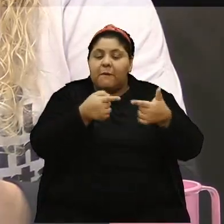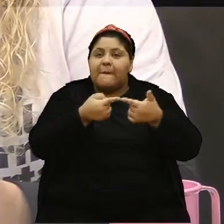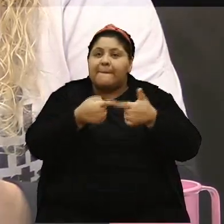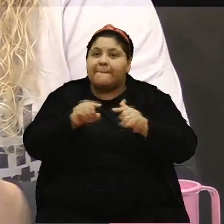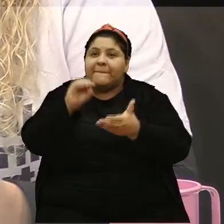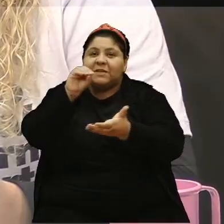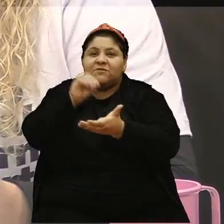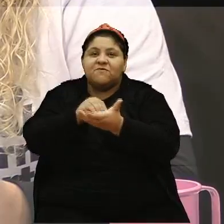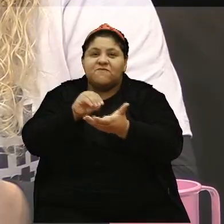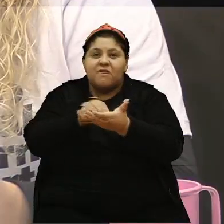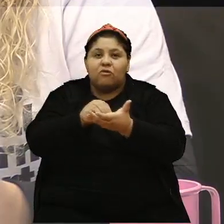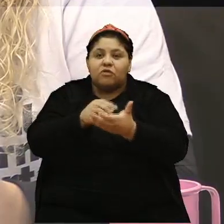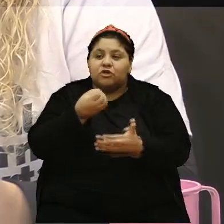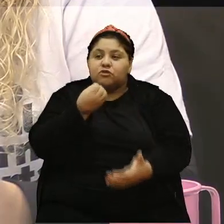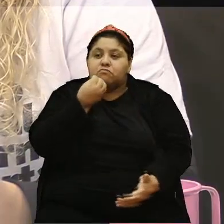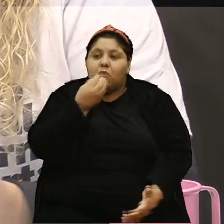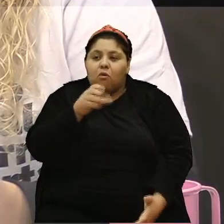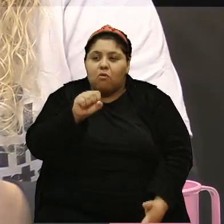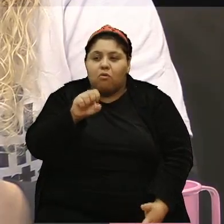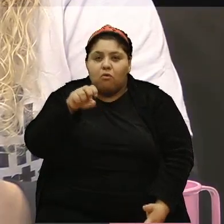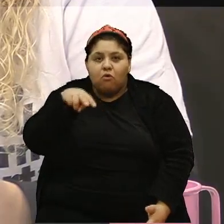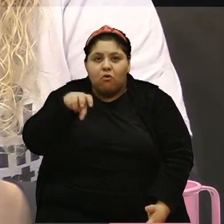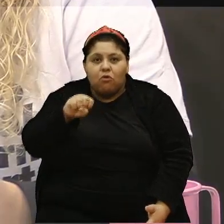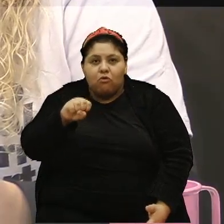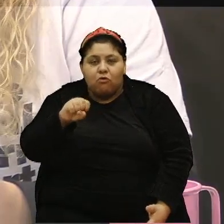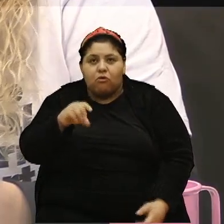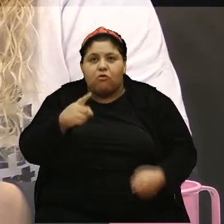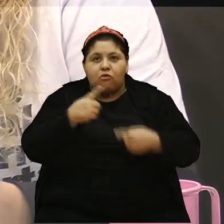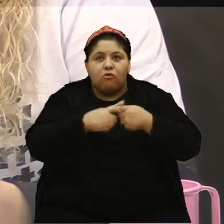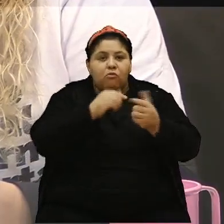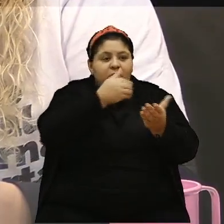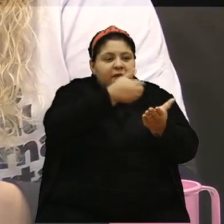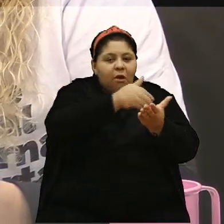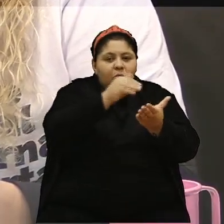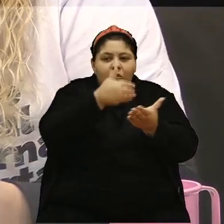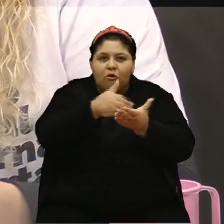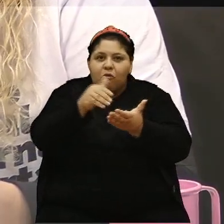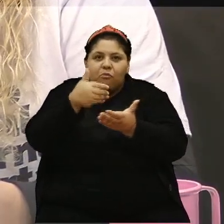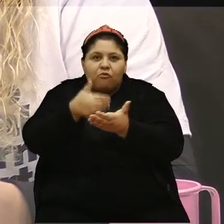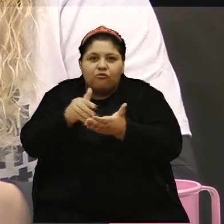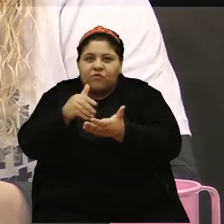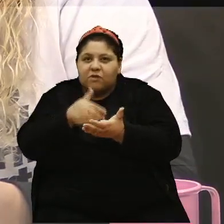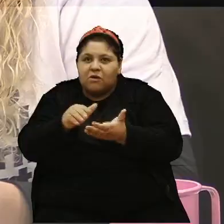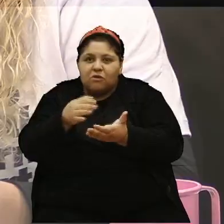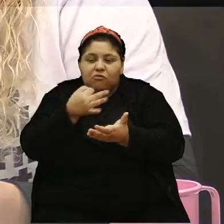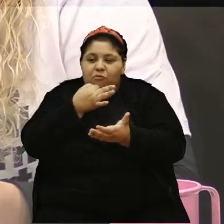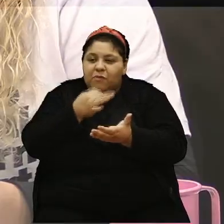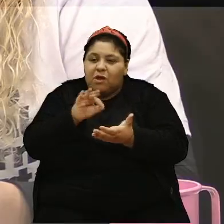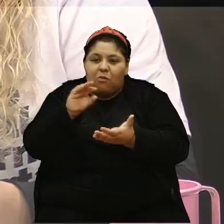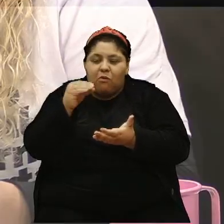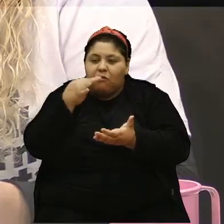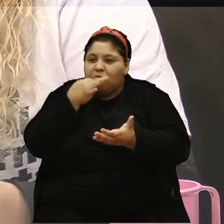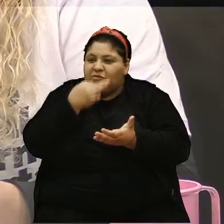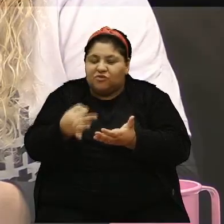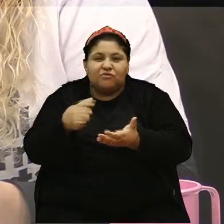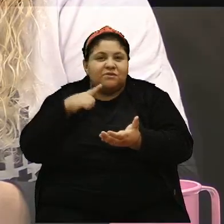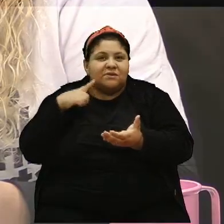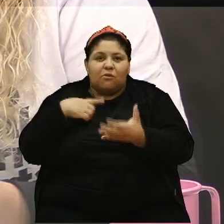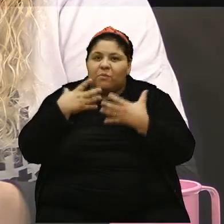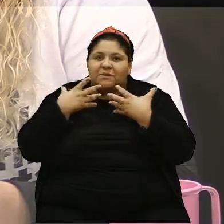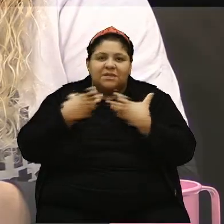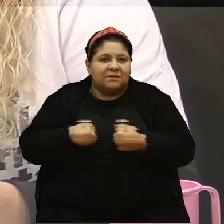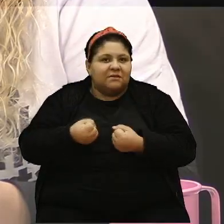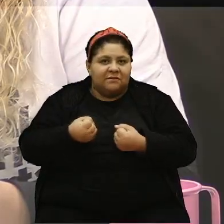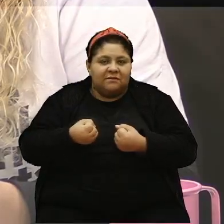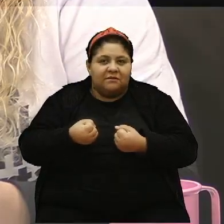falta de bom senso. Porque estão multando em cima de coisas absurdas e inaceitáveis.